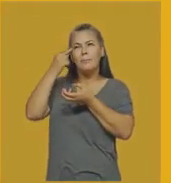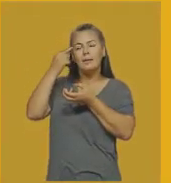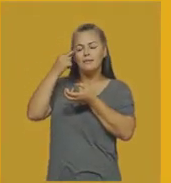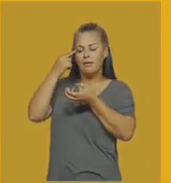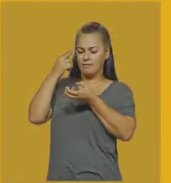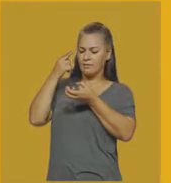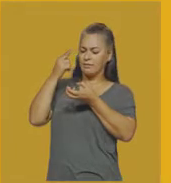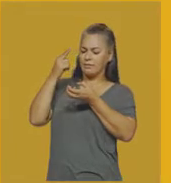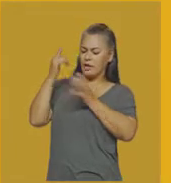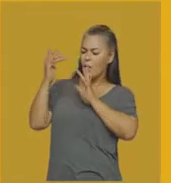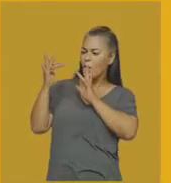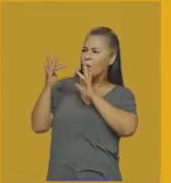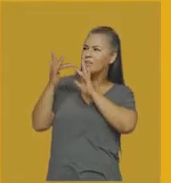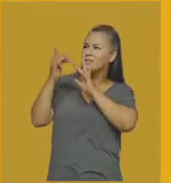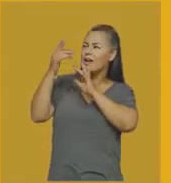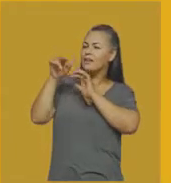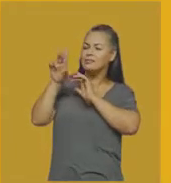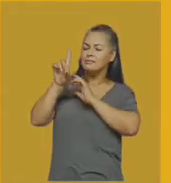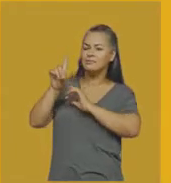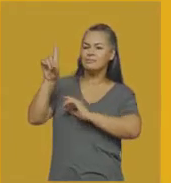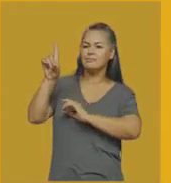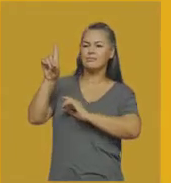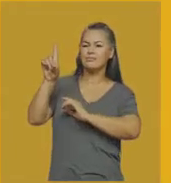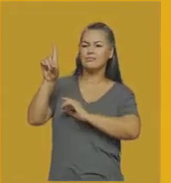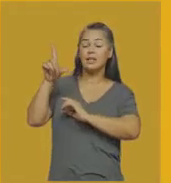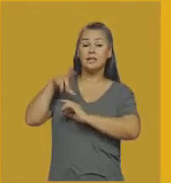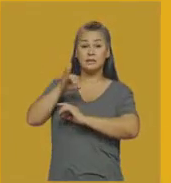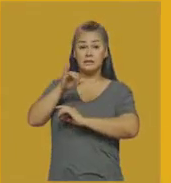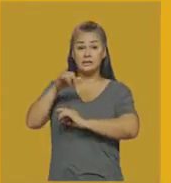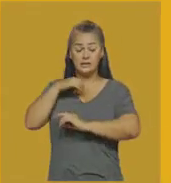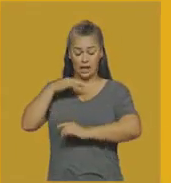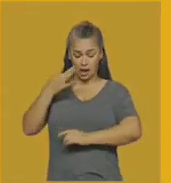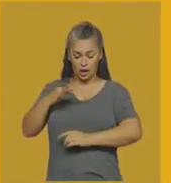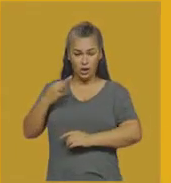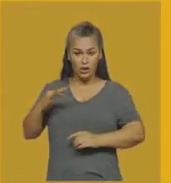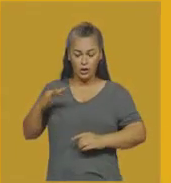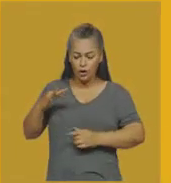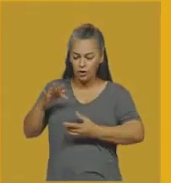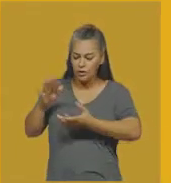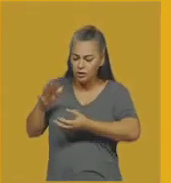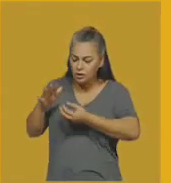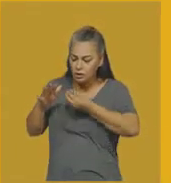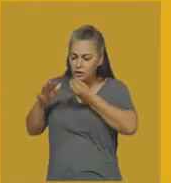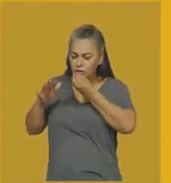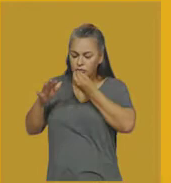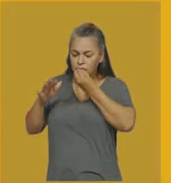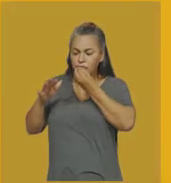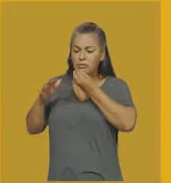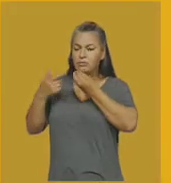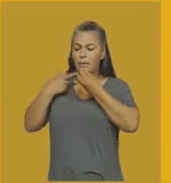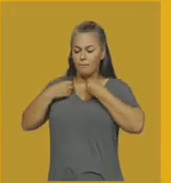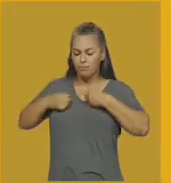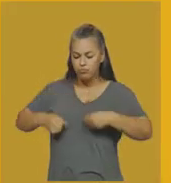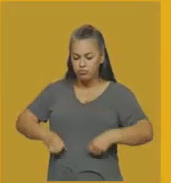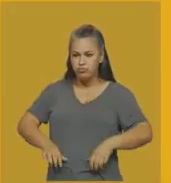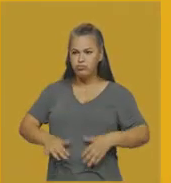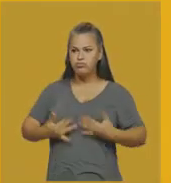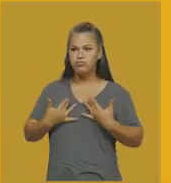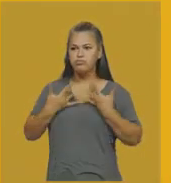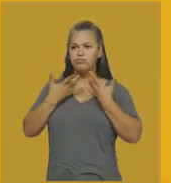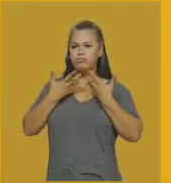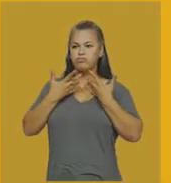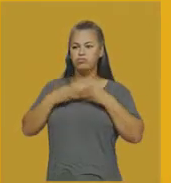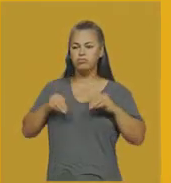né? Para eliminar a dor, tá? O álcool, desde antes de Cristo, aí, ó, utilizado